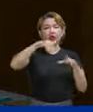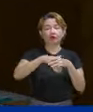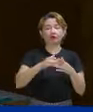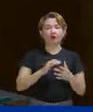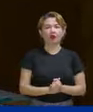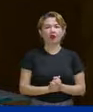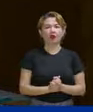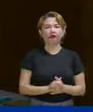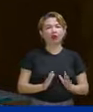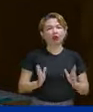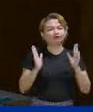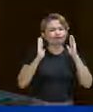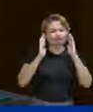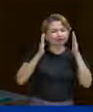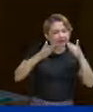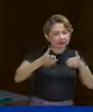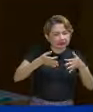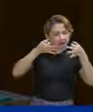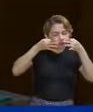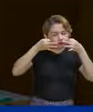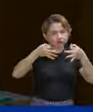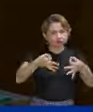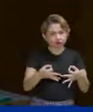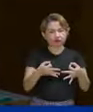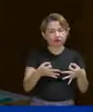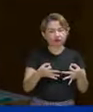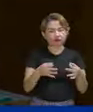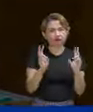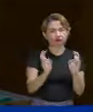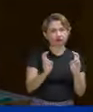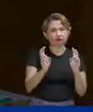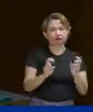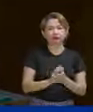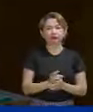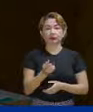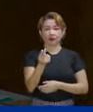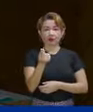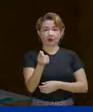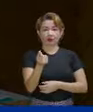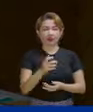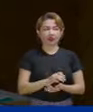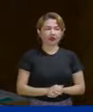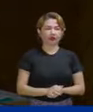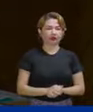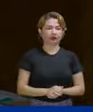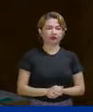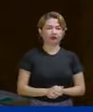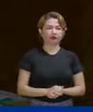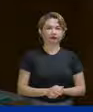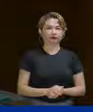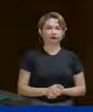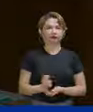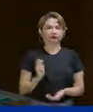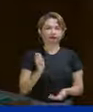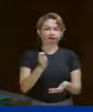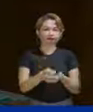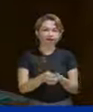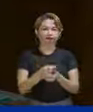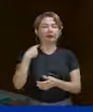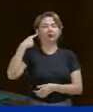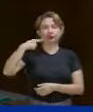muito atentos. Se nós estipularmos um valor a título de